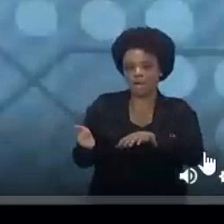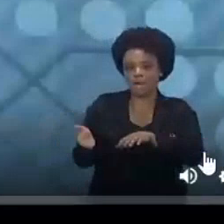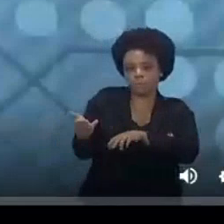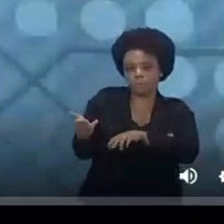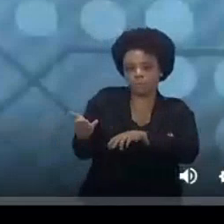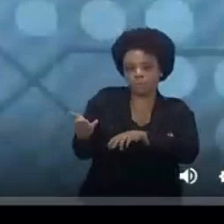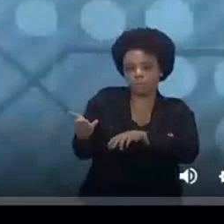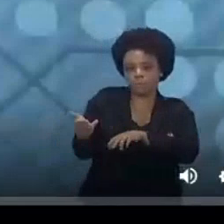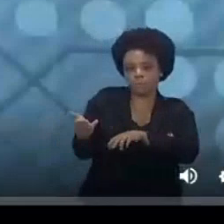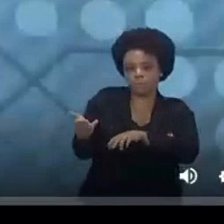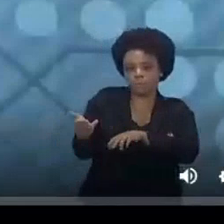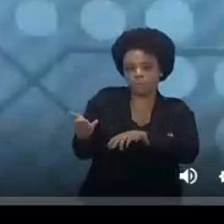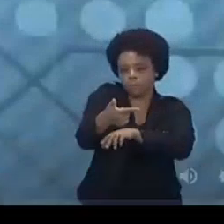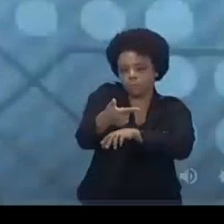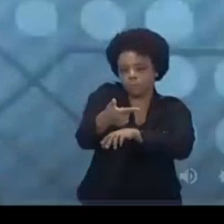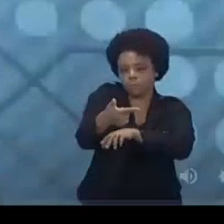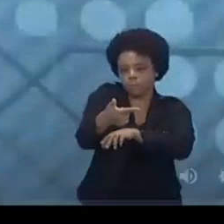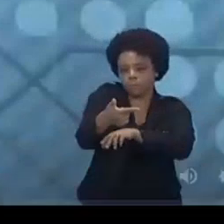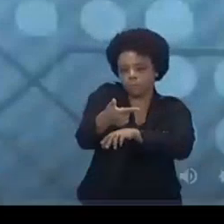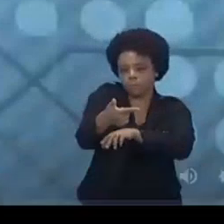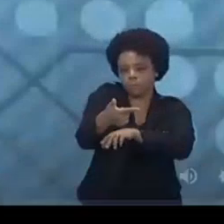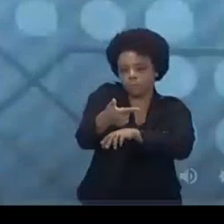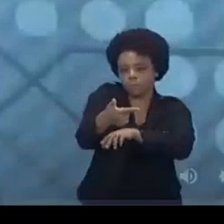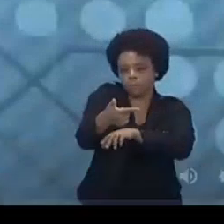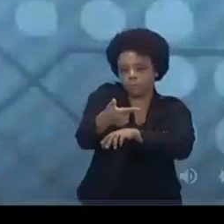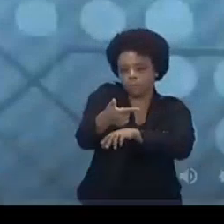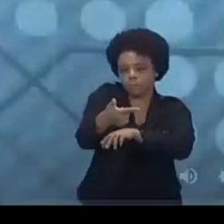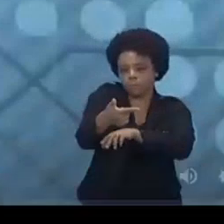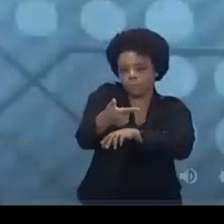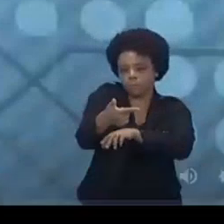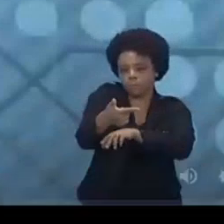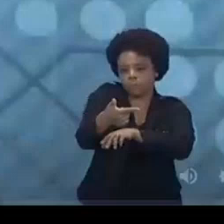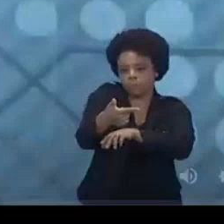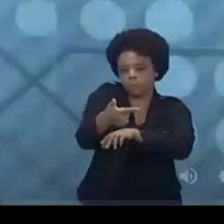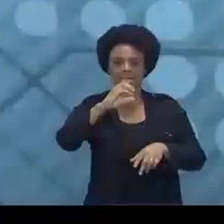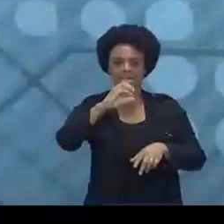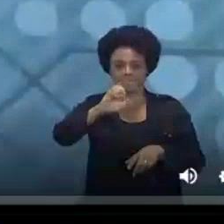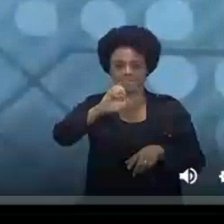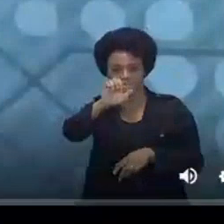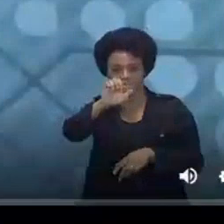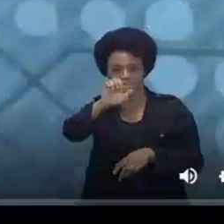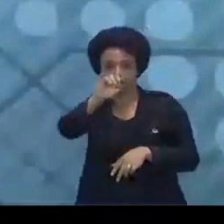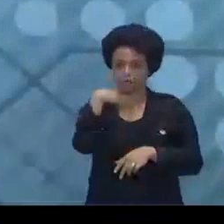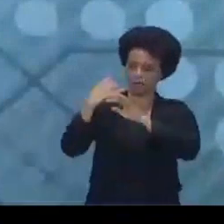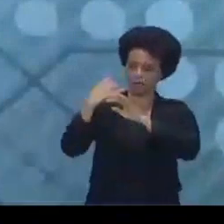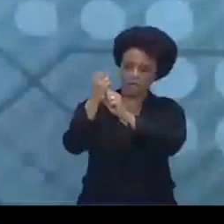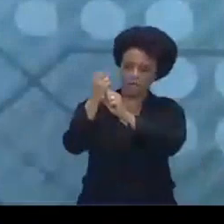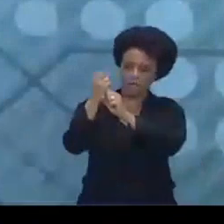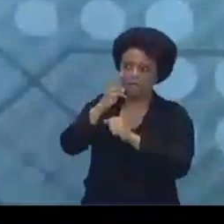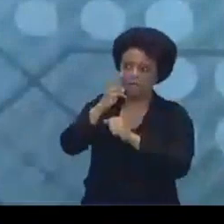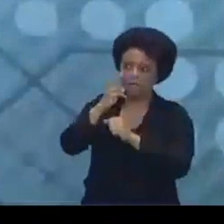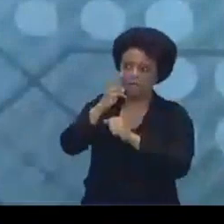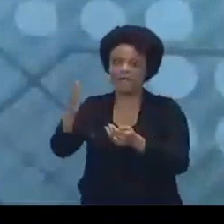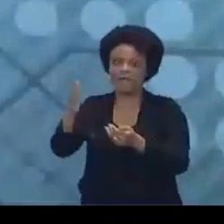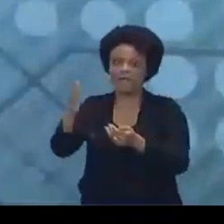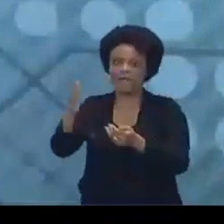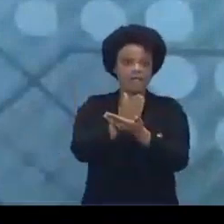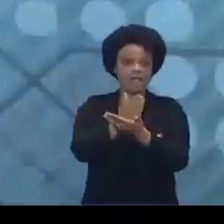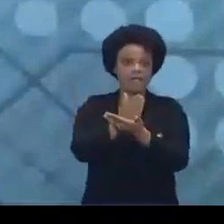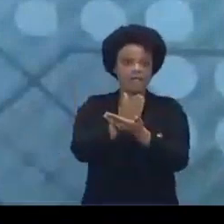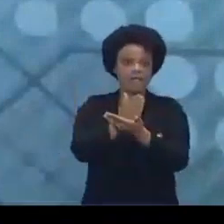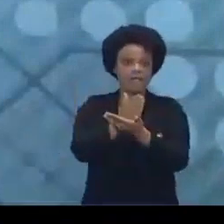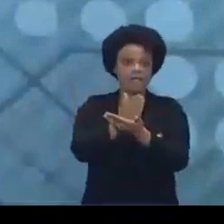esqueci. calculá-los e verificar alguns detalhes que ocorrem quando nós estamos fazendo as